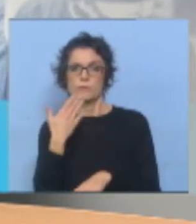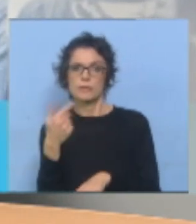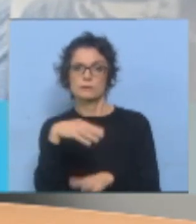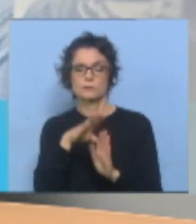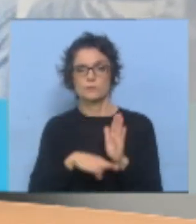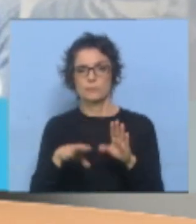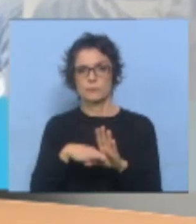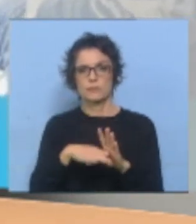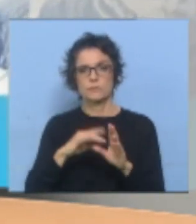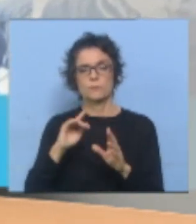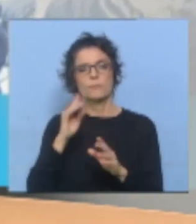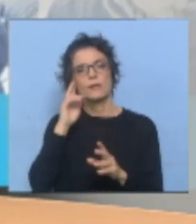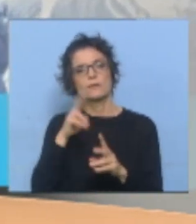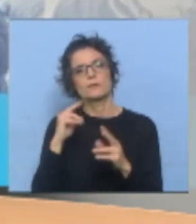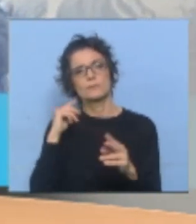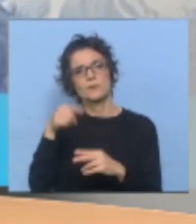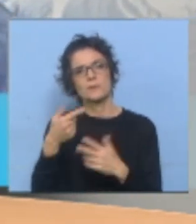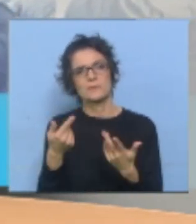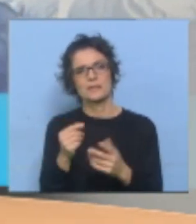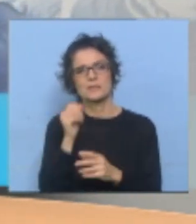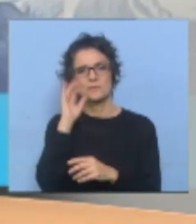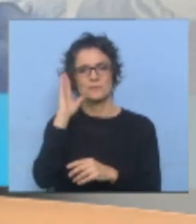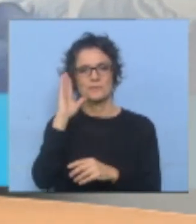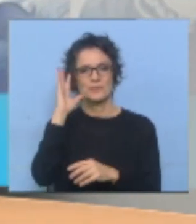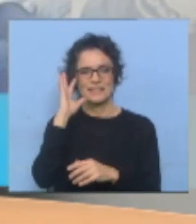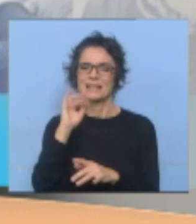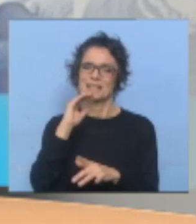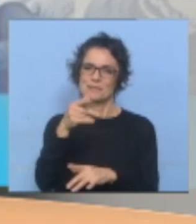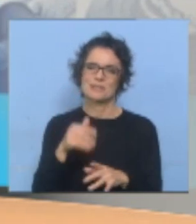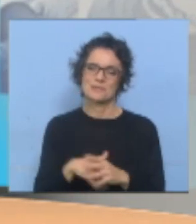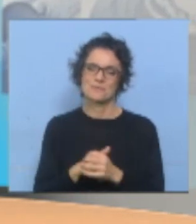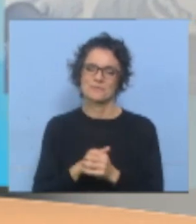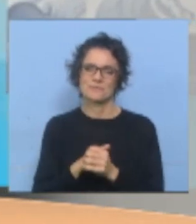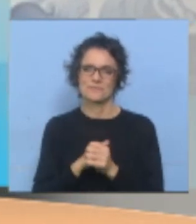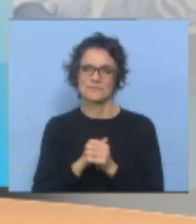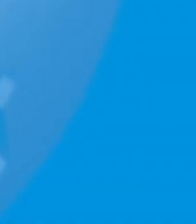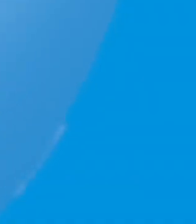connosco. Nós voltamos amanhã. Até lá, tenha uma ótima tarde. Até amanhã, se os quiser.